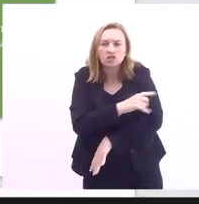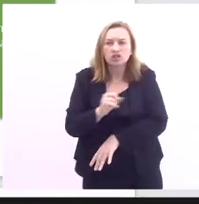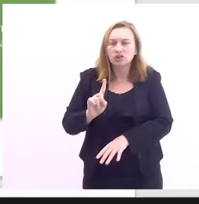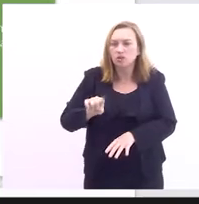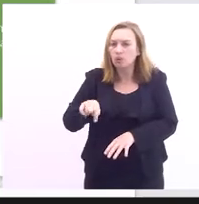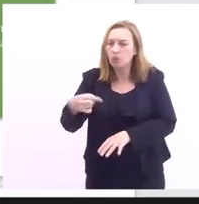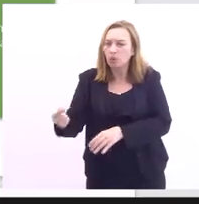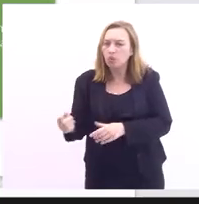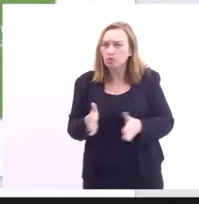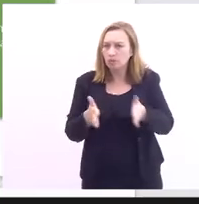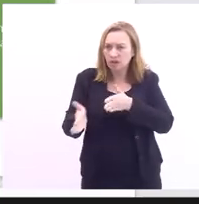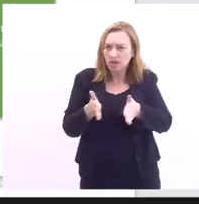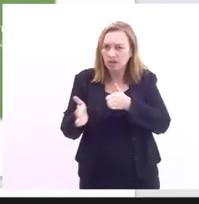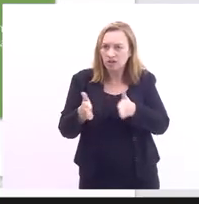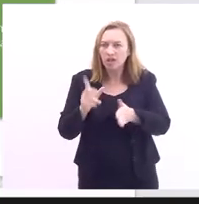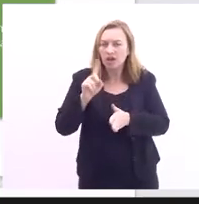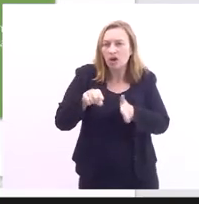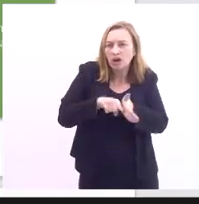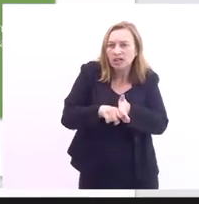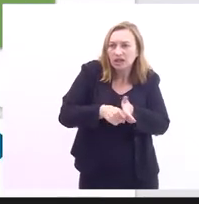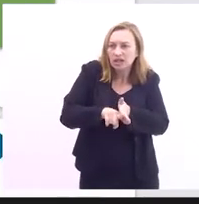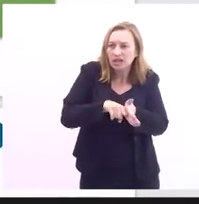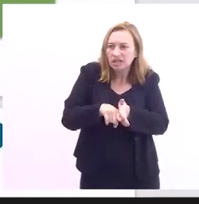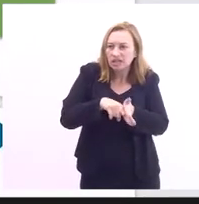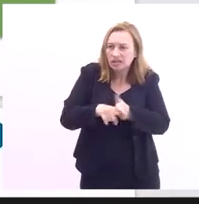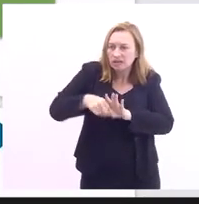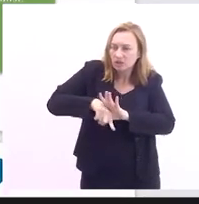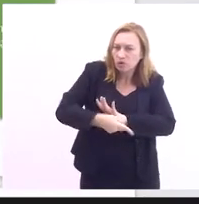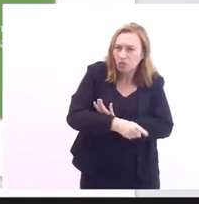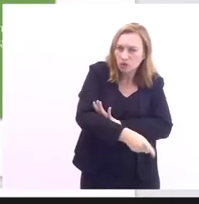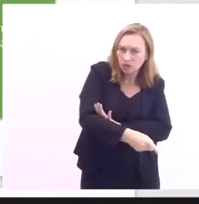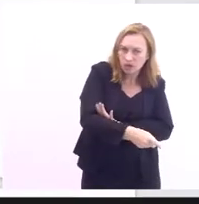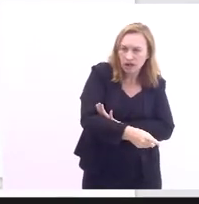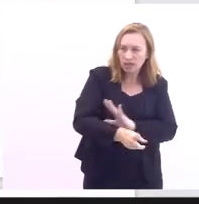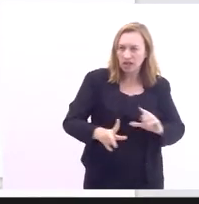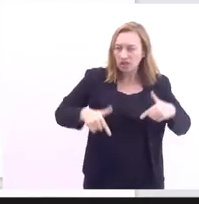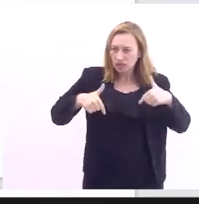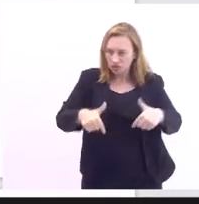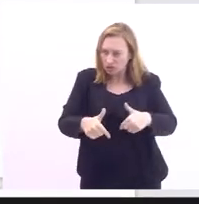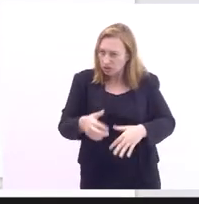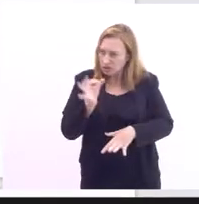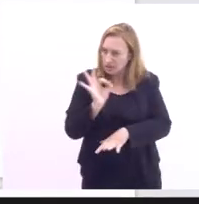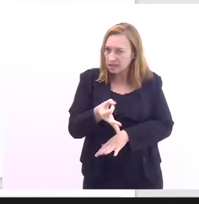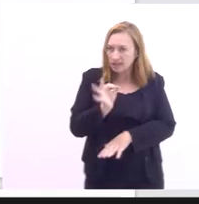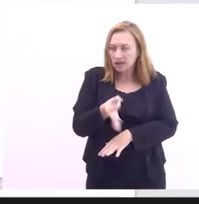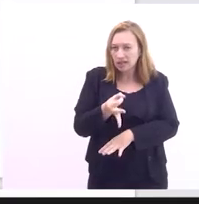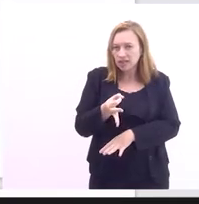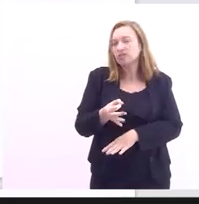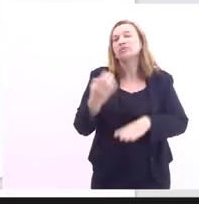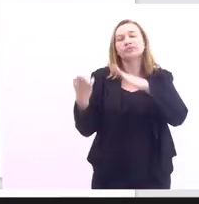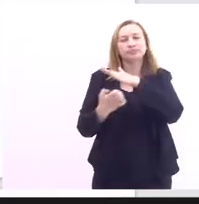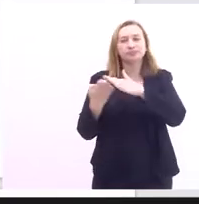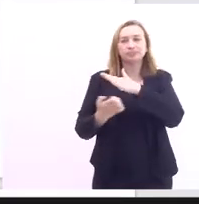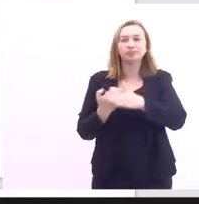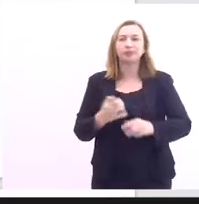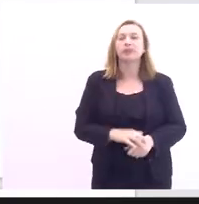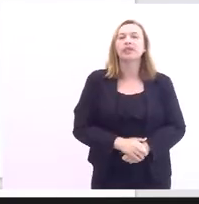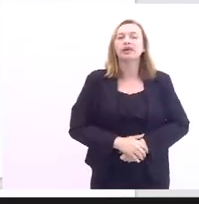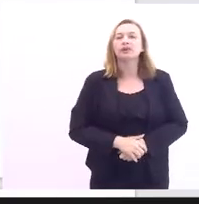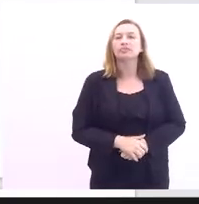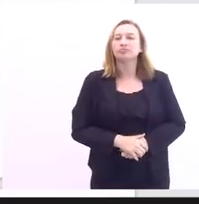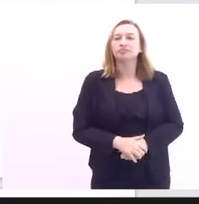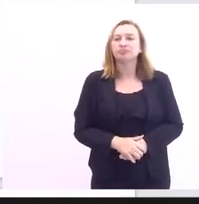próximo passo, que seria para uma análise mais aprofundada e ações mais específicas da empresa, né? Que seria essa parte